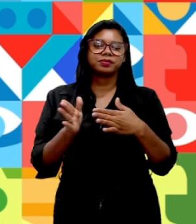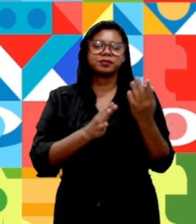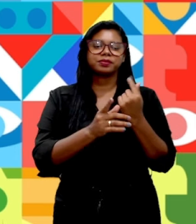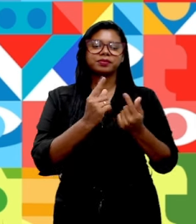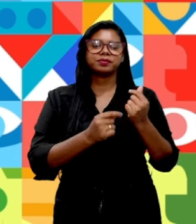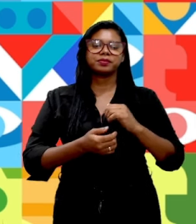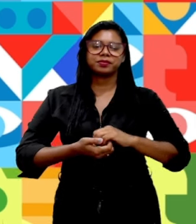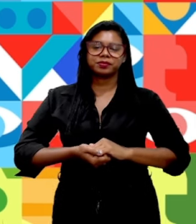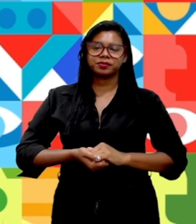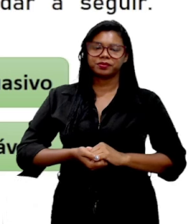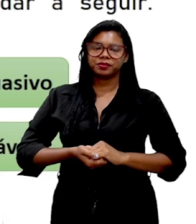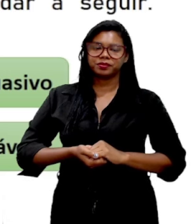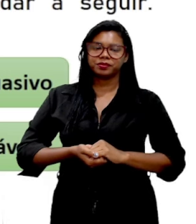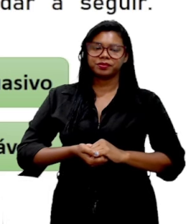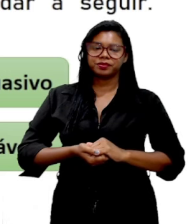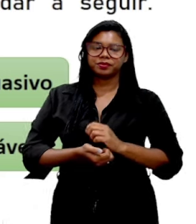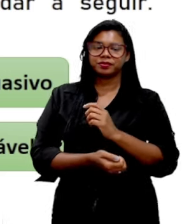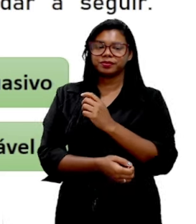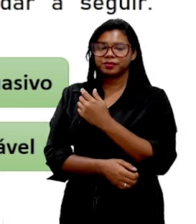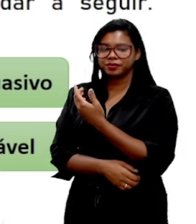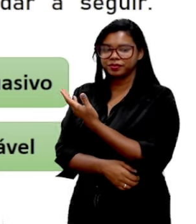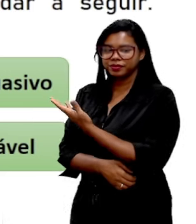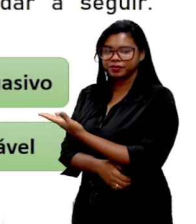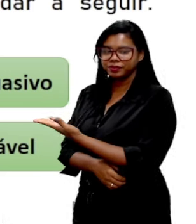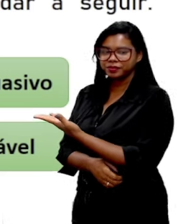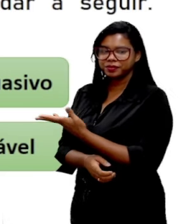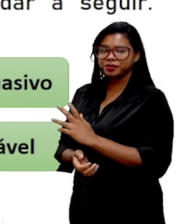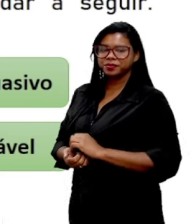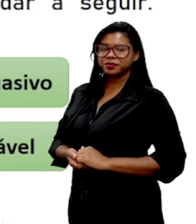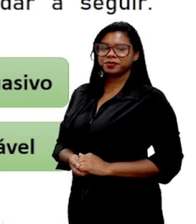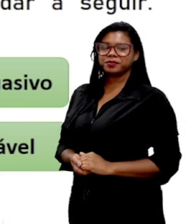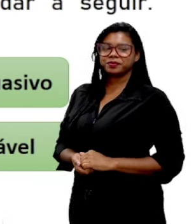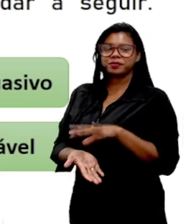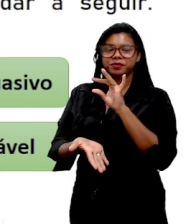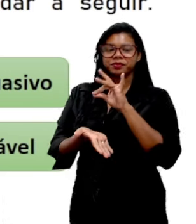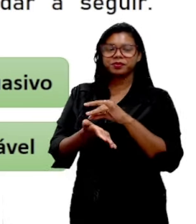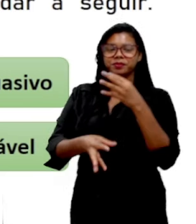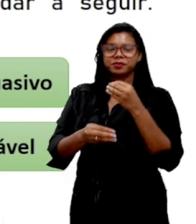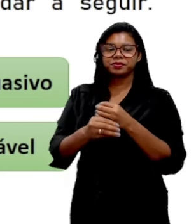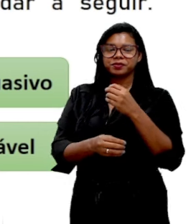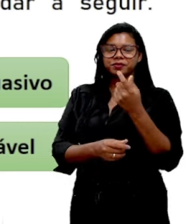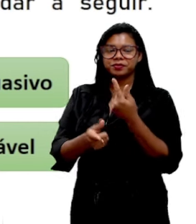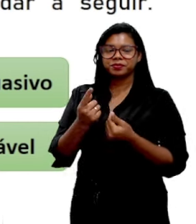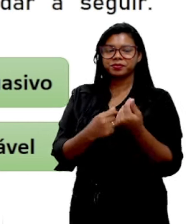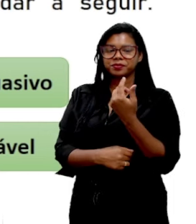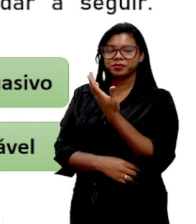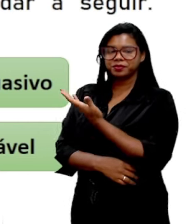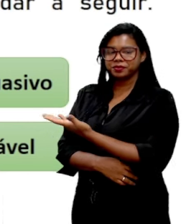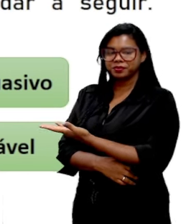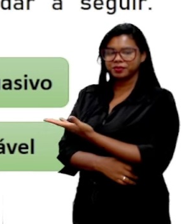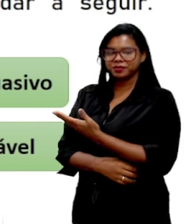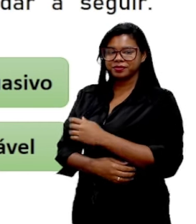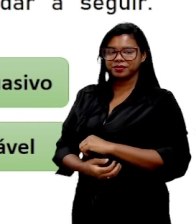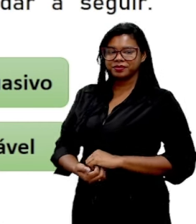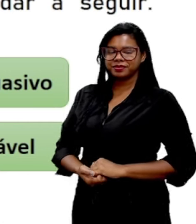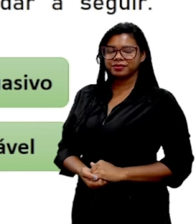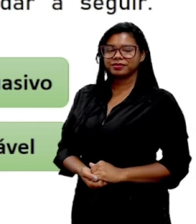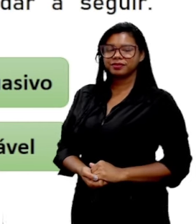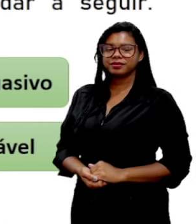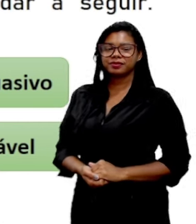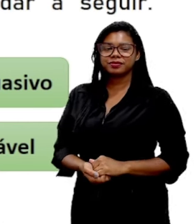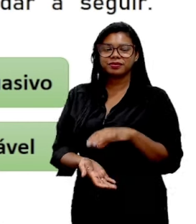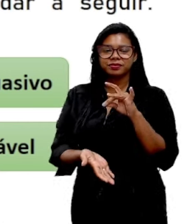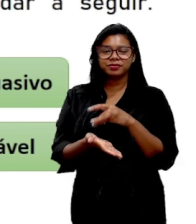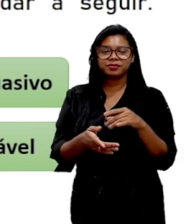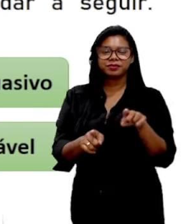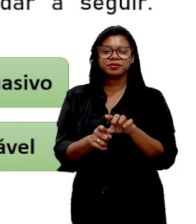negociação. Então vamos falar agora sobre a realidade pessoal dos negociadores. Com certeza,